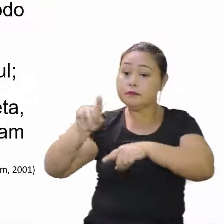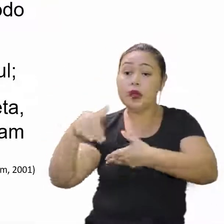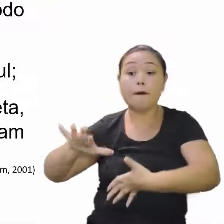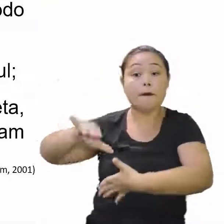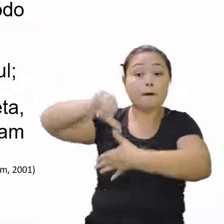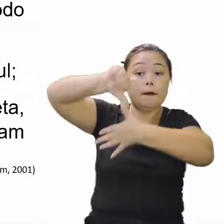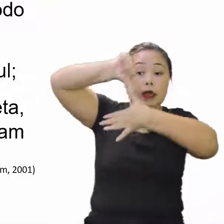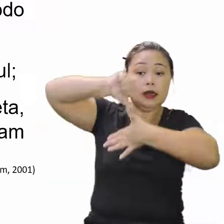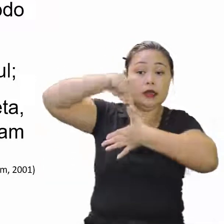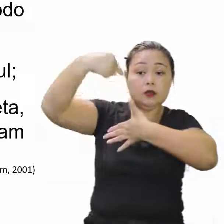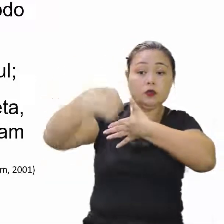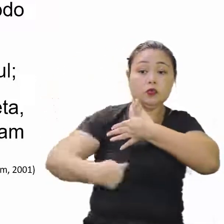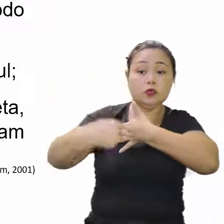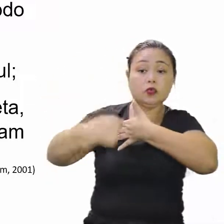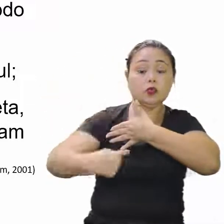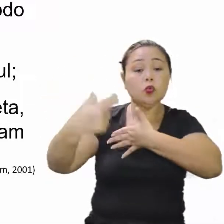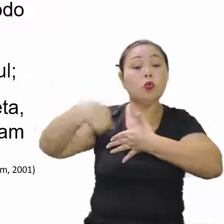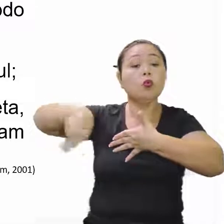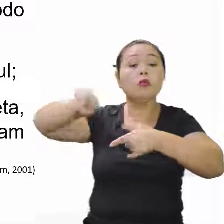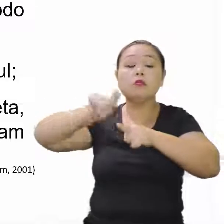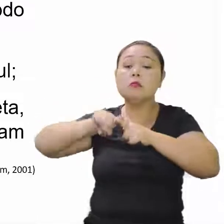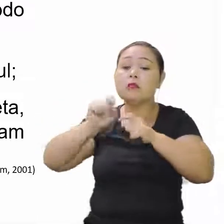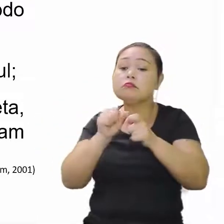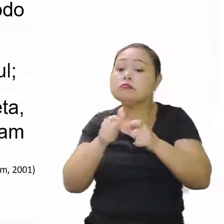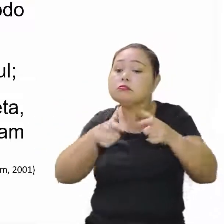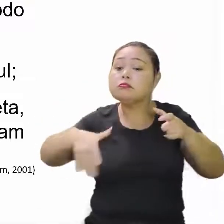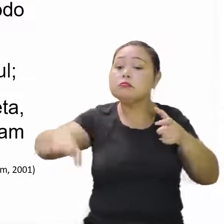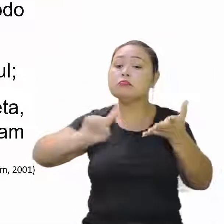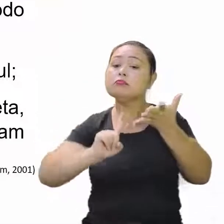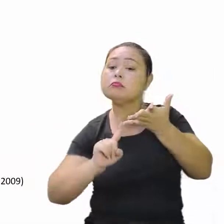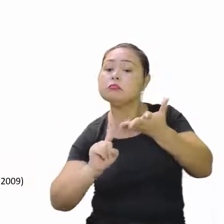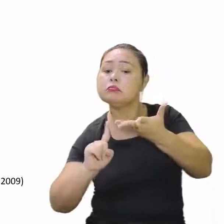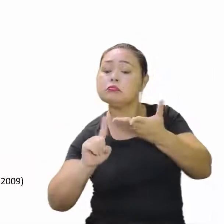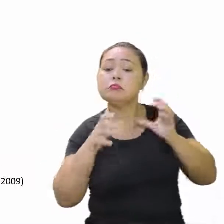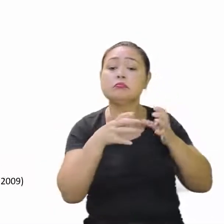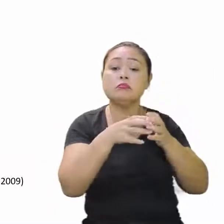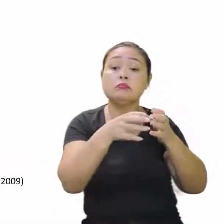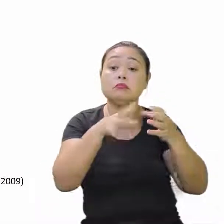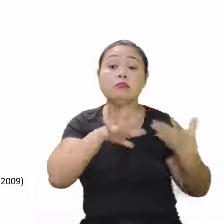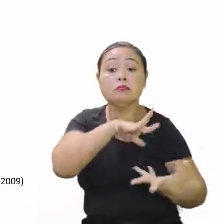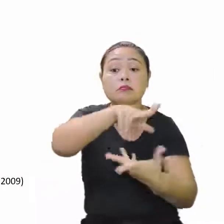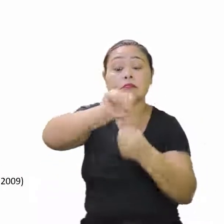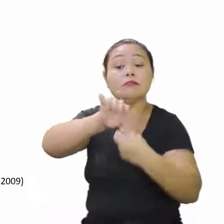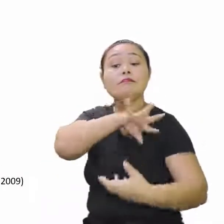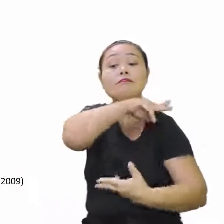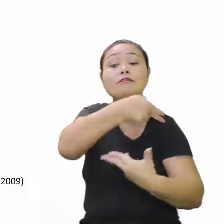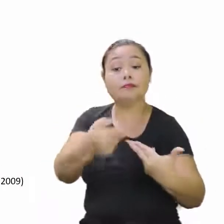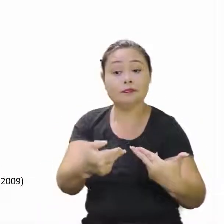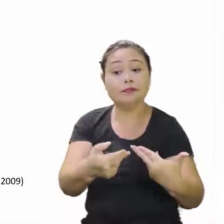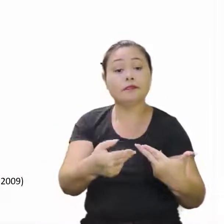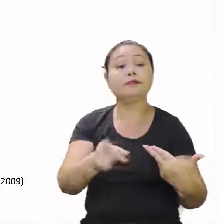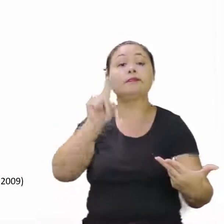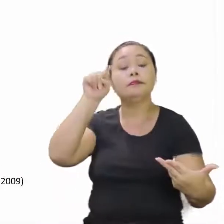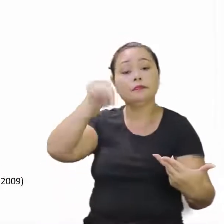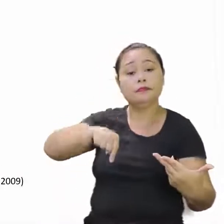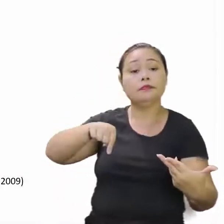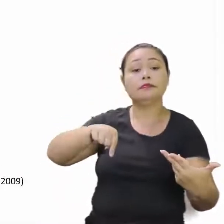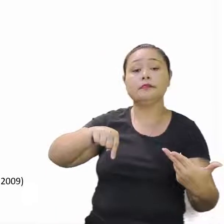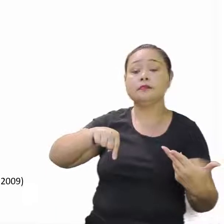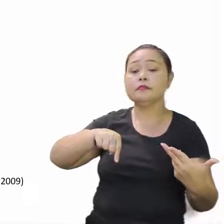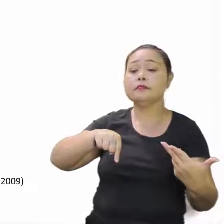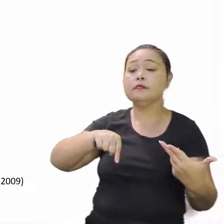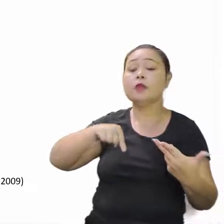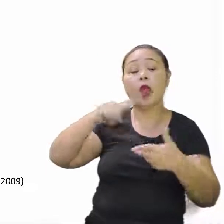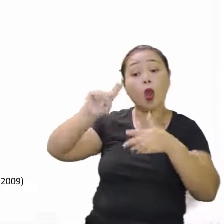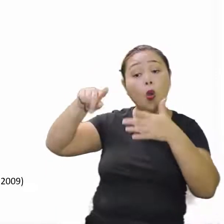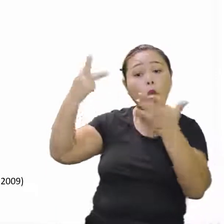América do Sul, tem uma das maiores ricas biodiversidades do planeta, que essa